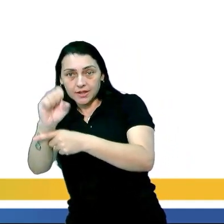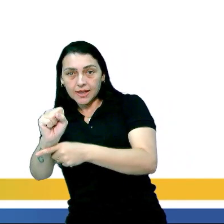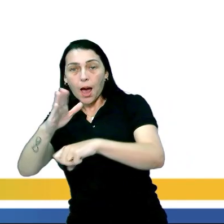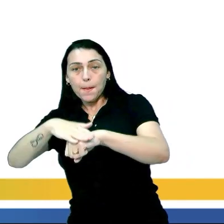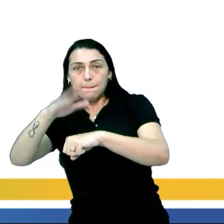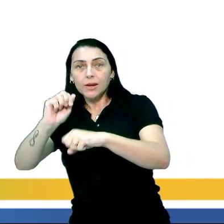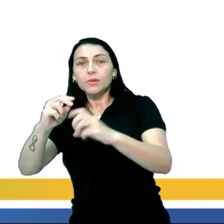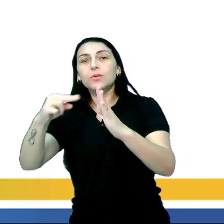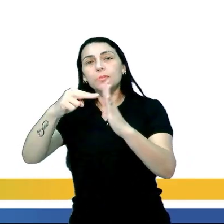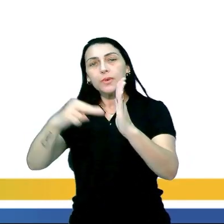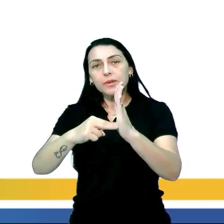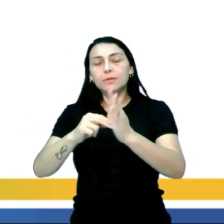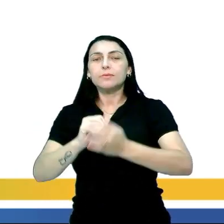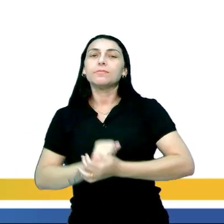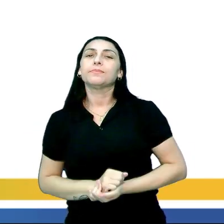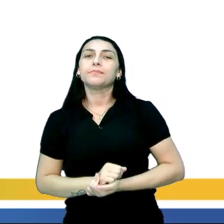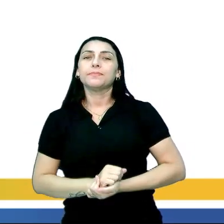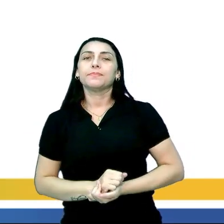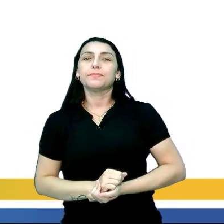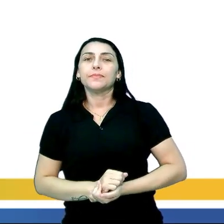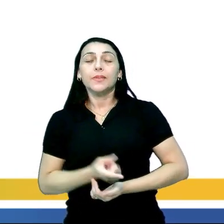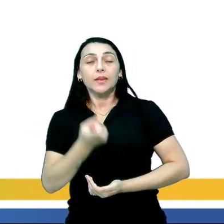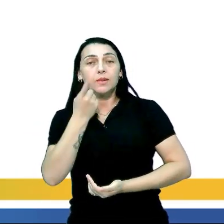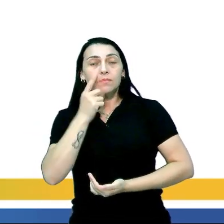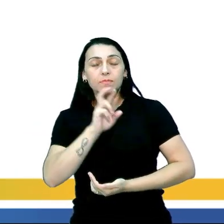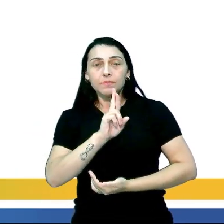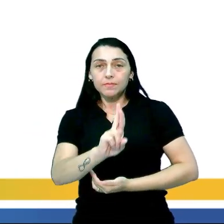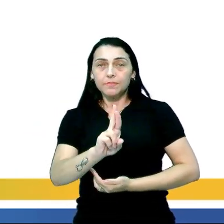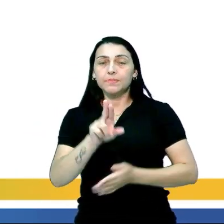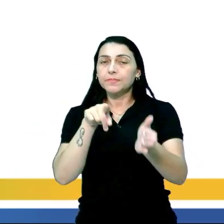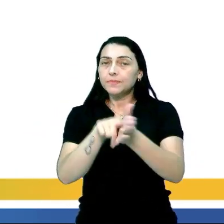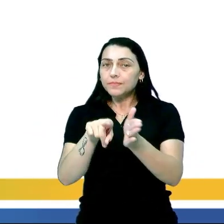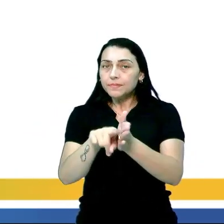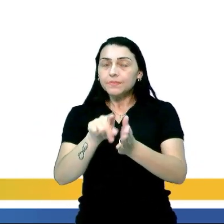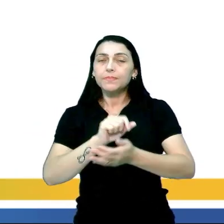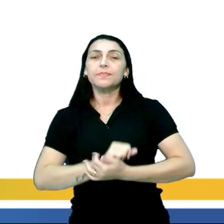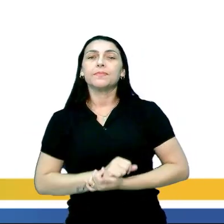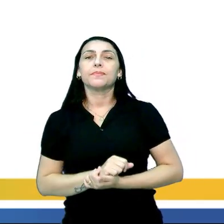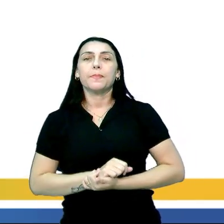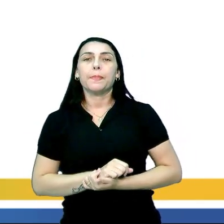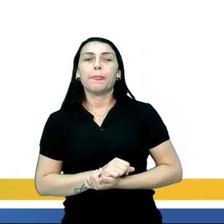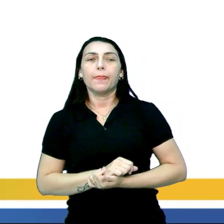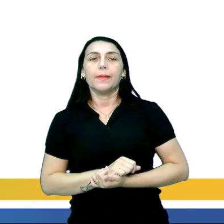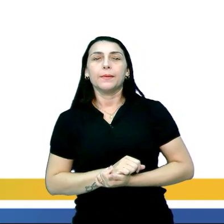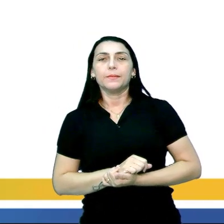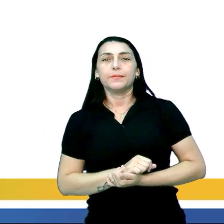a mais que o prisma. Vamos resolver essa questão.